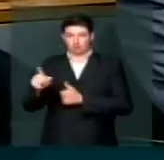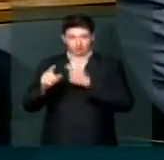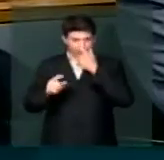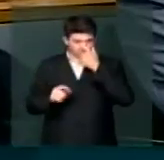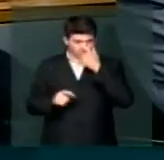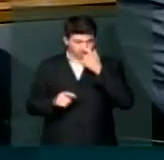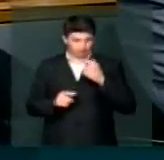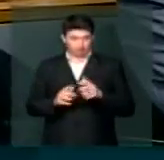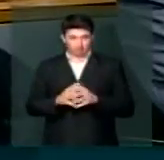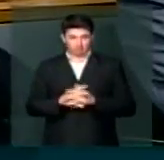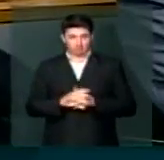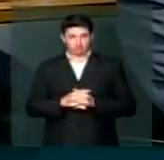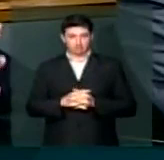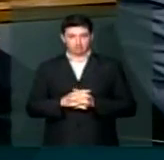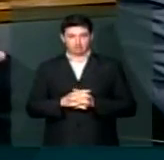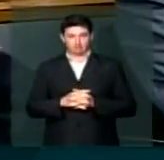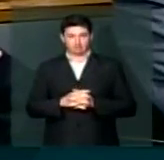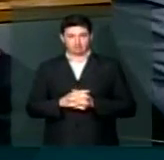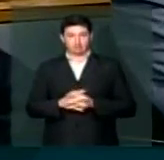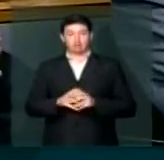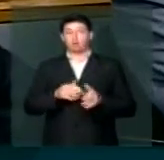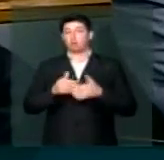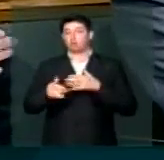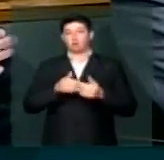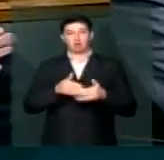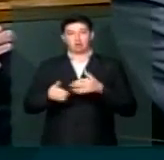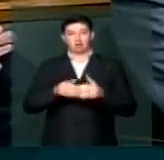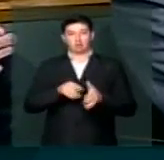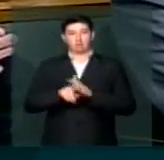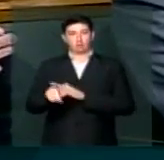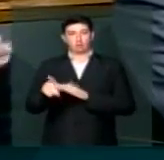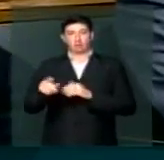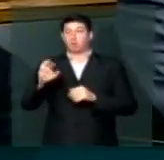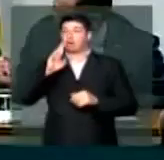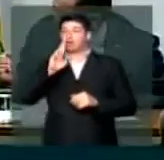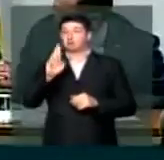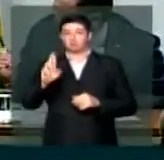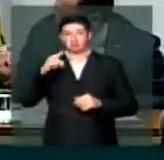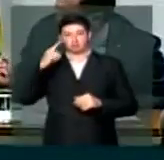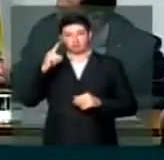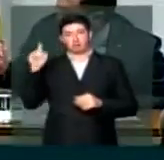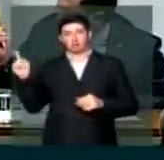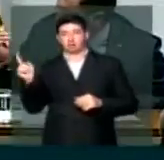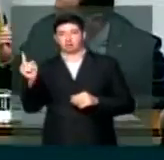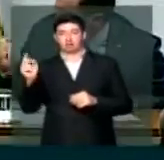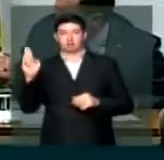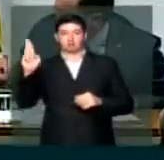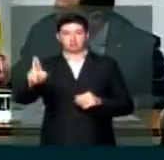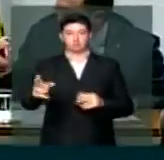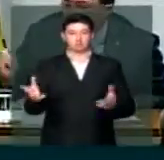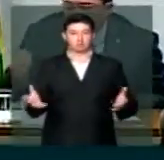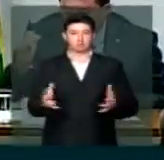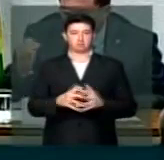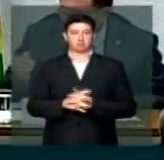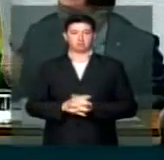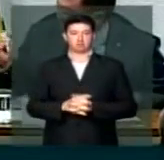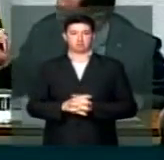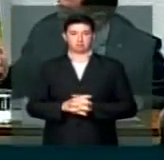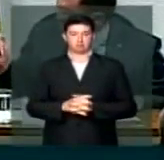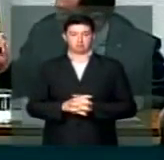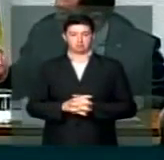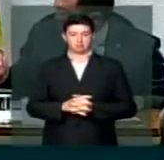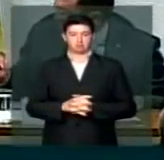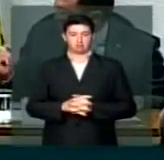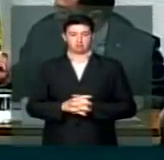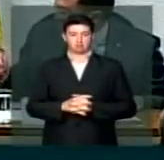Se Vossa Excelência não está de frente para ele, eu estou. Todas as perguntas são feitas, o advogado responde. Senhor presidente, todas as perguntas feitas, o advogado responde.